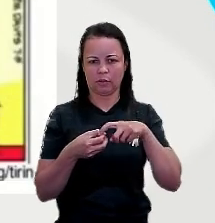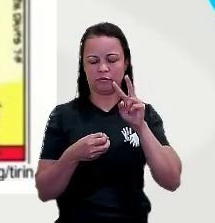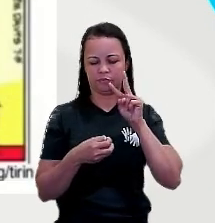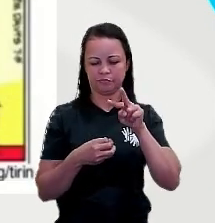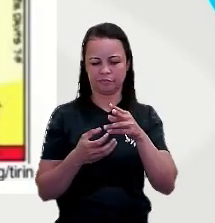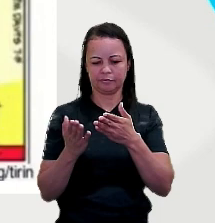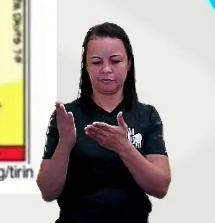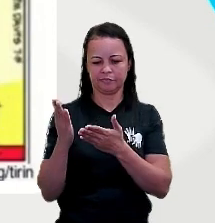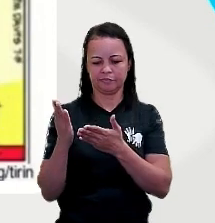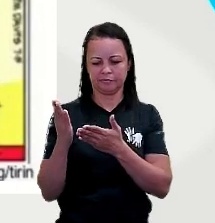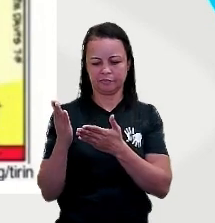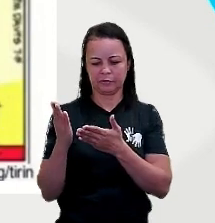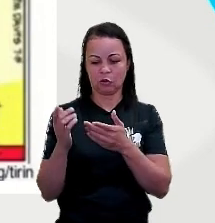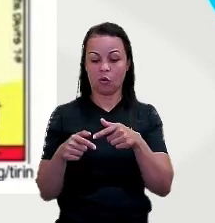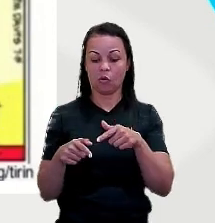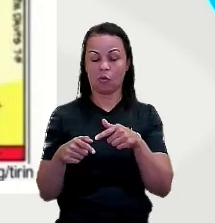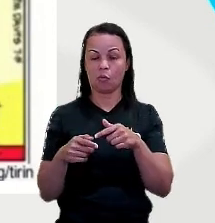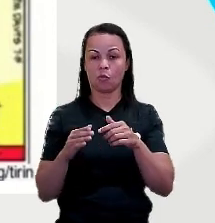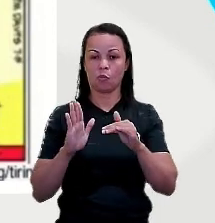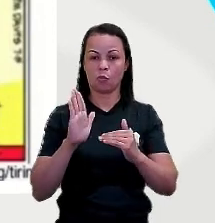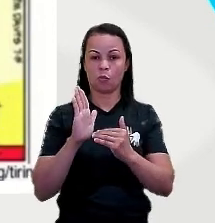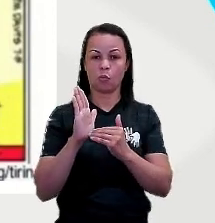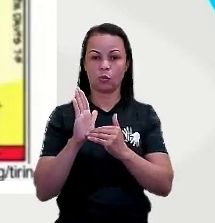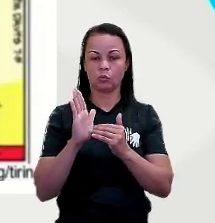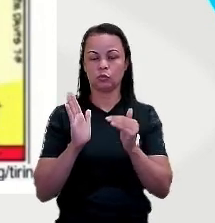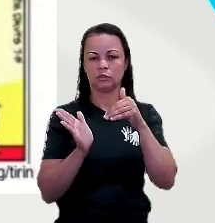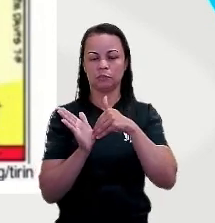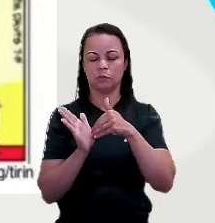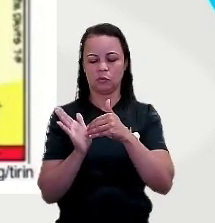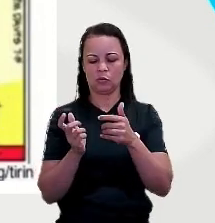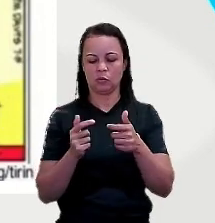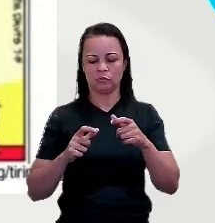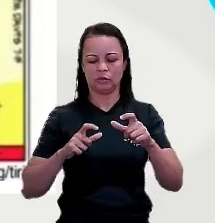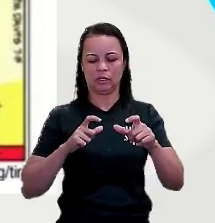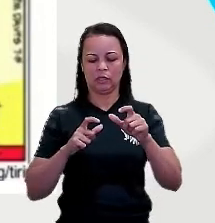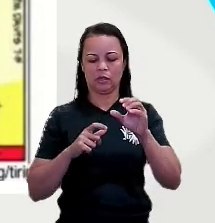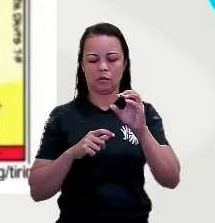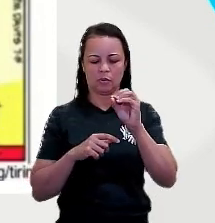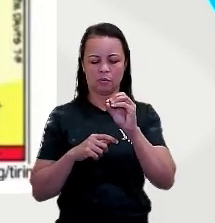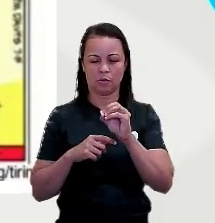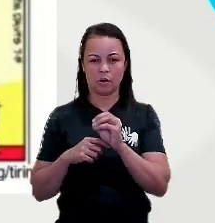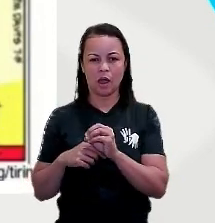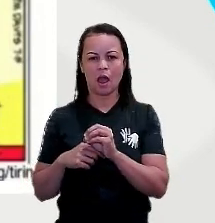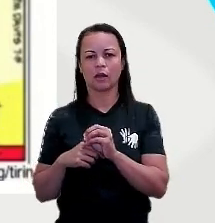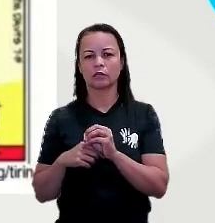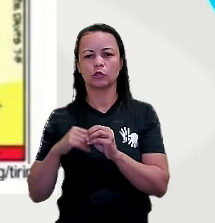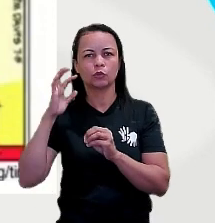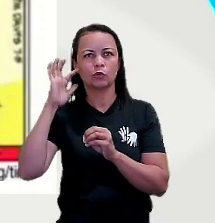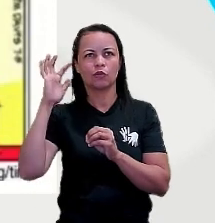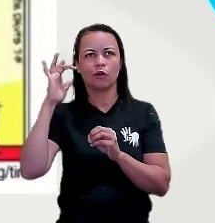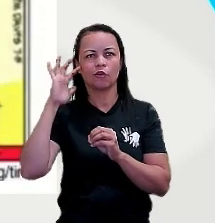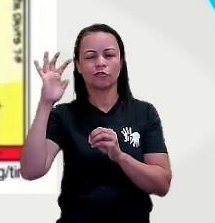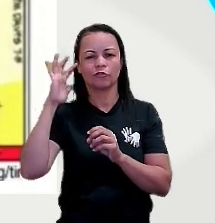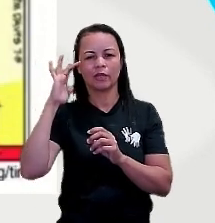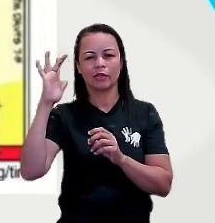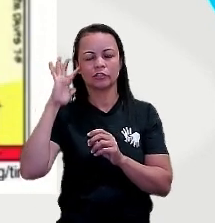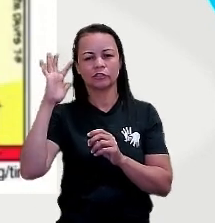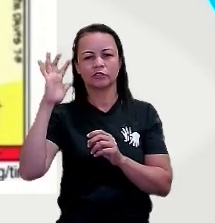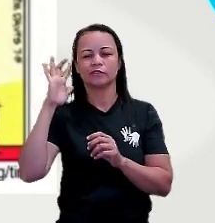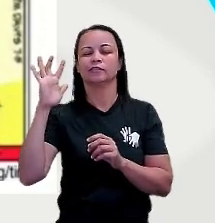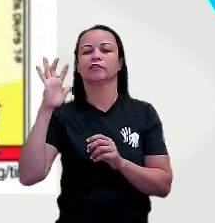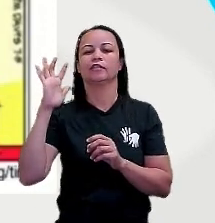pouquinho aqui. Esse último quadrinho, tá vendo? Do Garfield. É um balão feito nuvens e